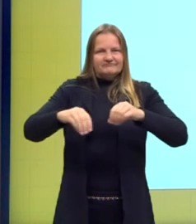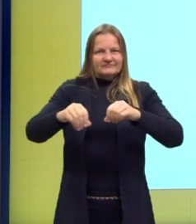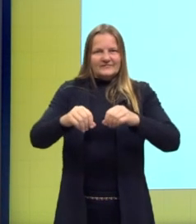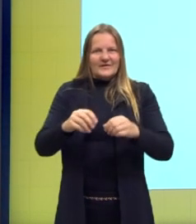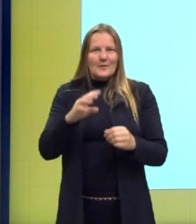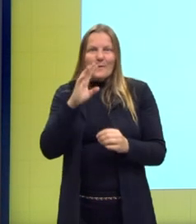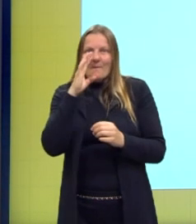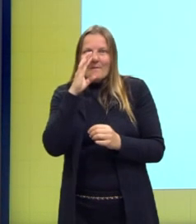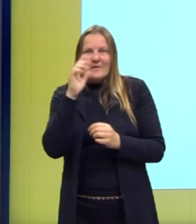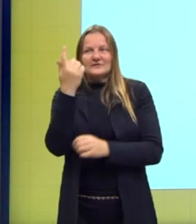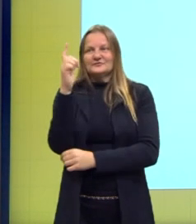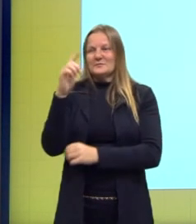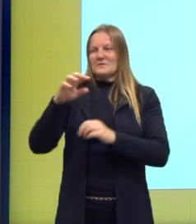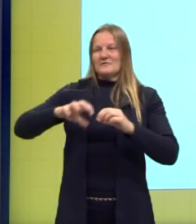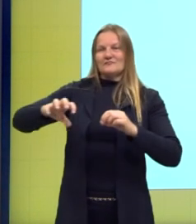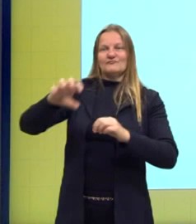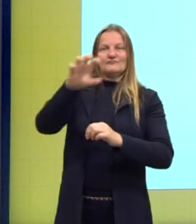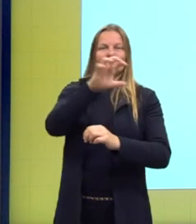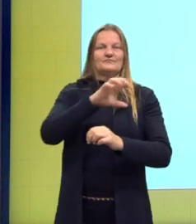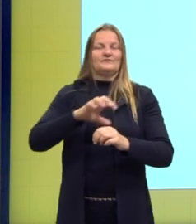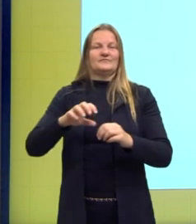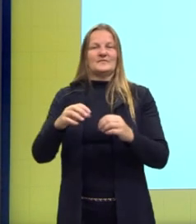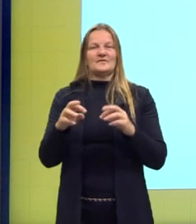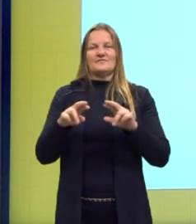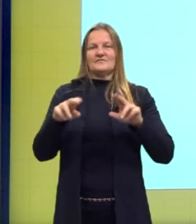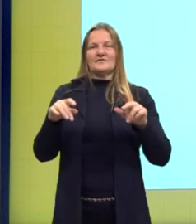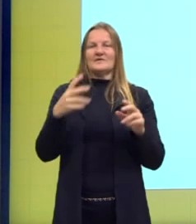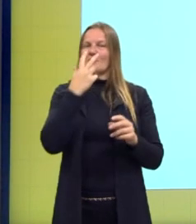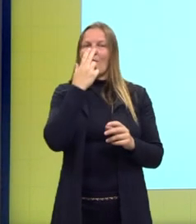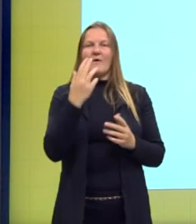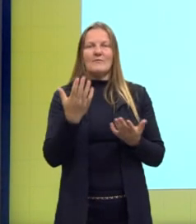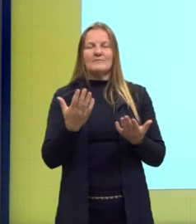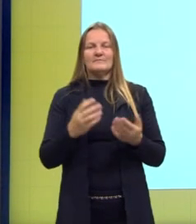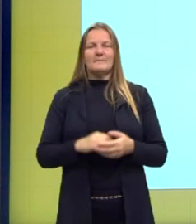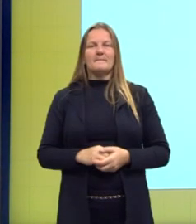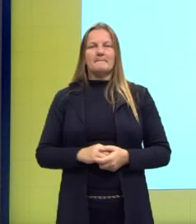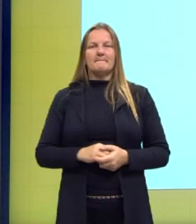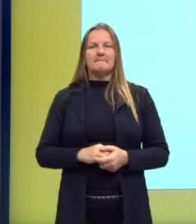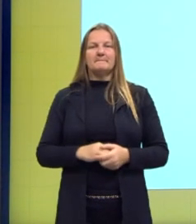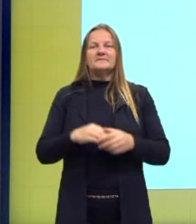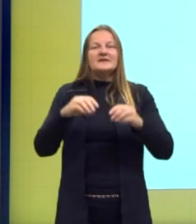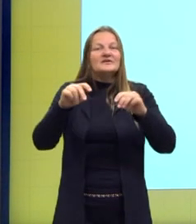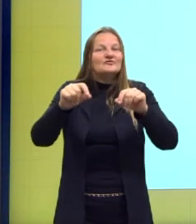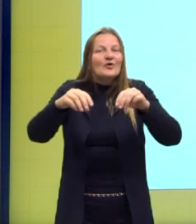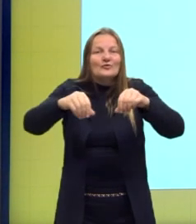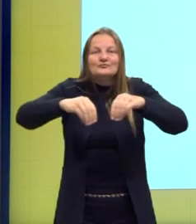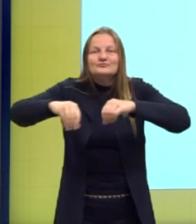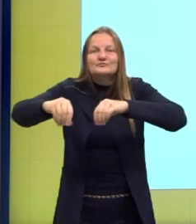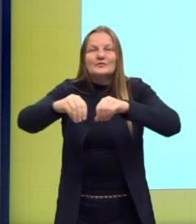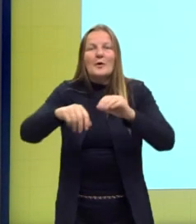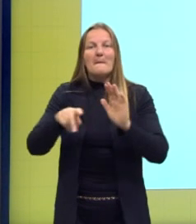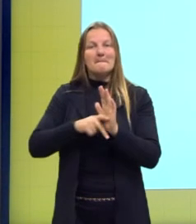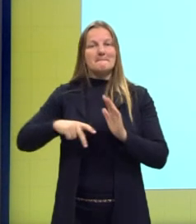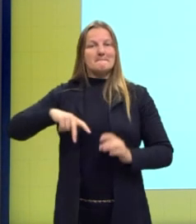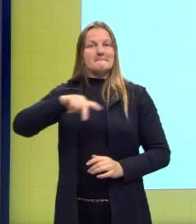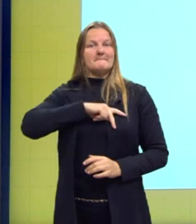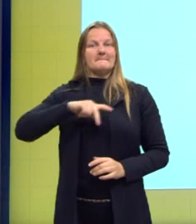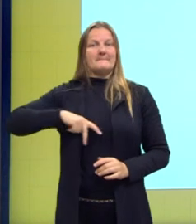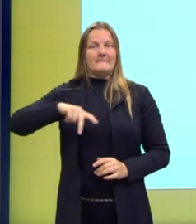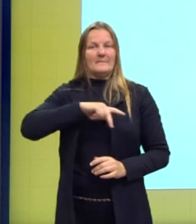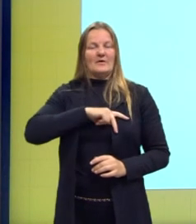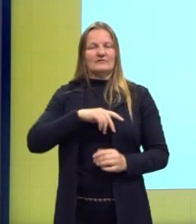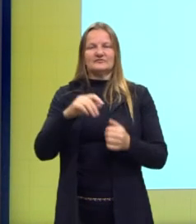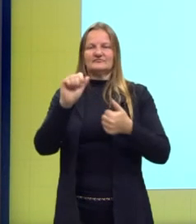entendido como geograficamente indiferenciado e ele não tá falando aqui do território mas dos povos né